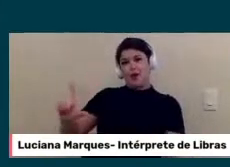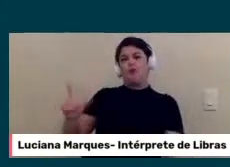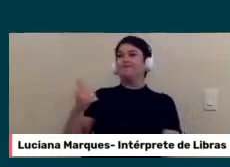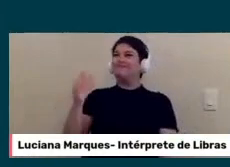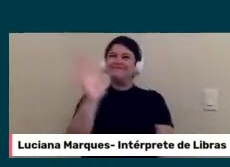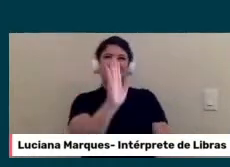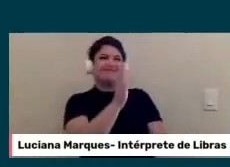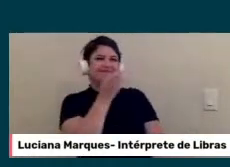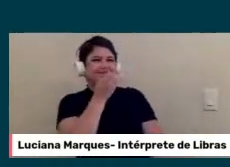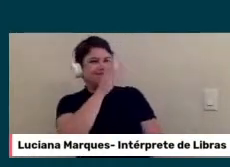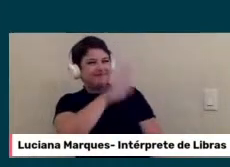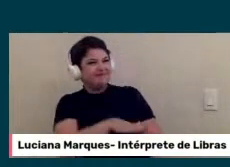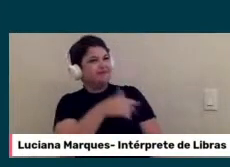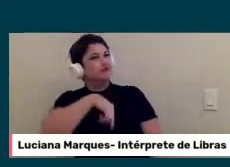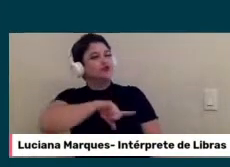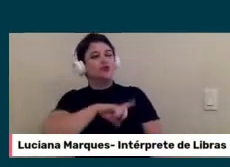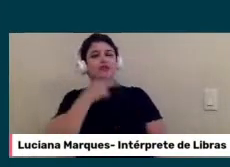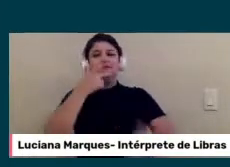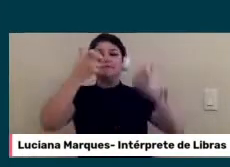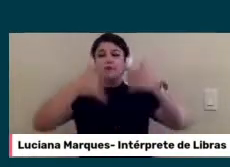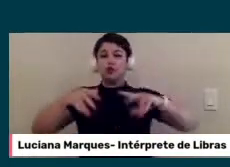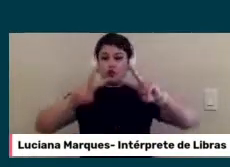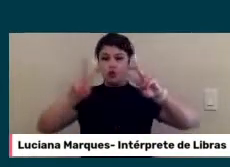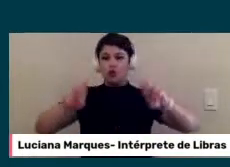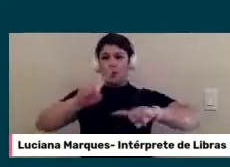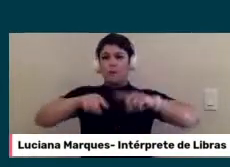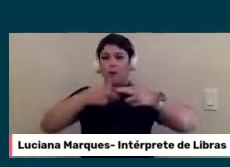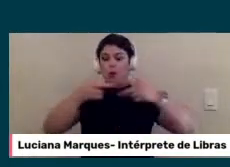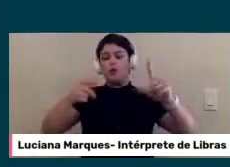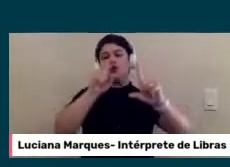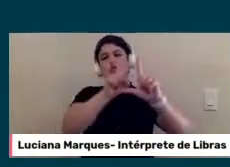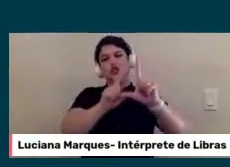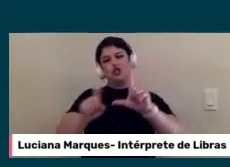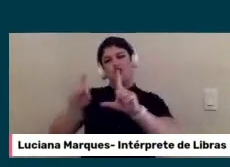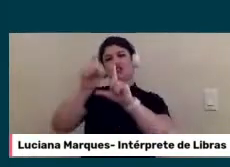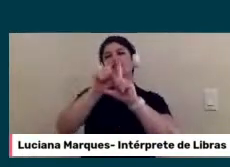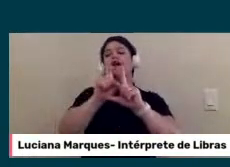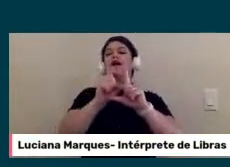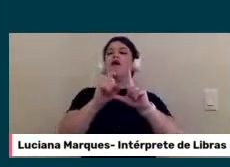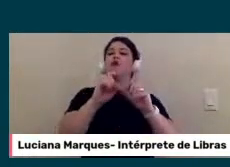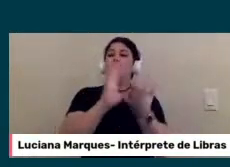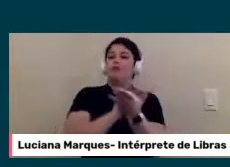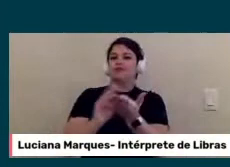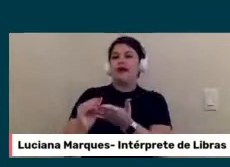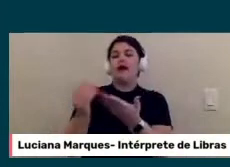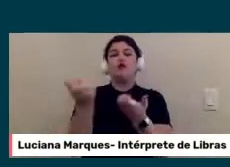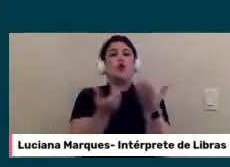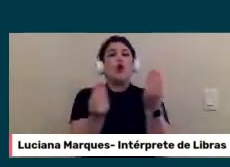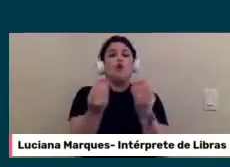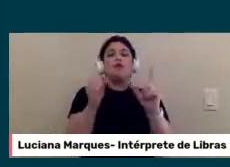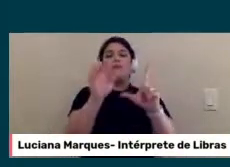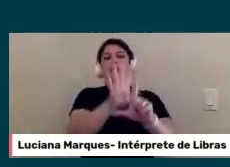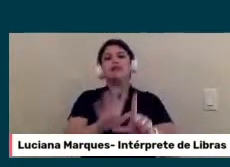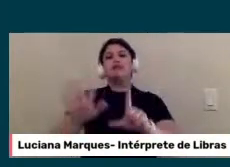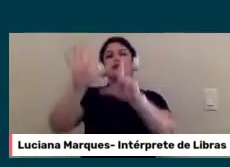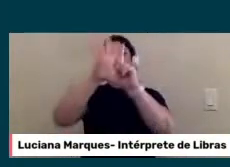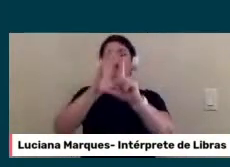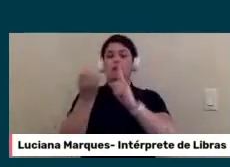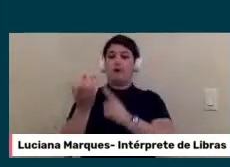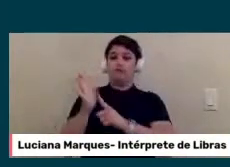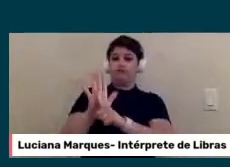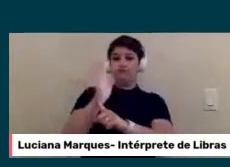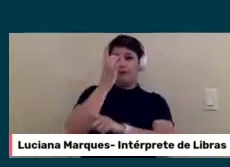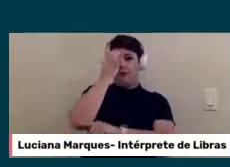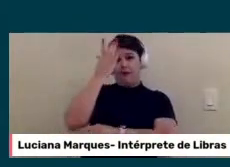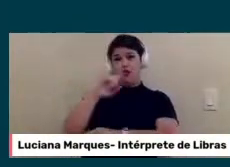hoje um pouco sobre produtos digitais, dados, como que a gente pode construir plataformas que facilitem a gente,